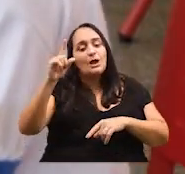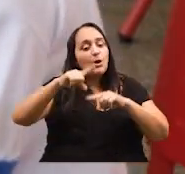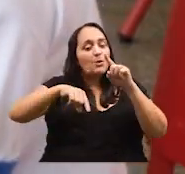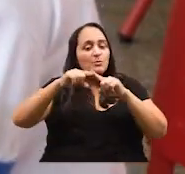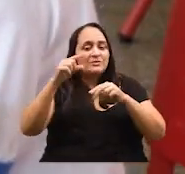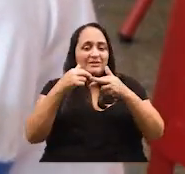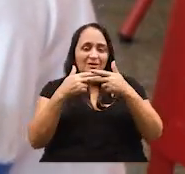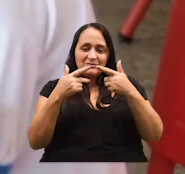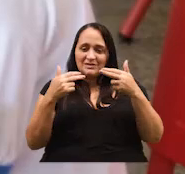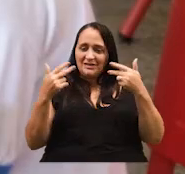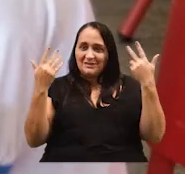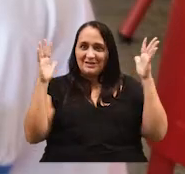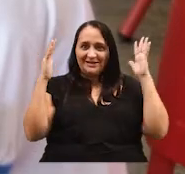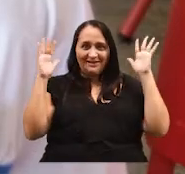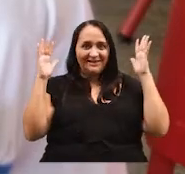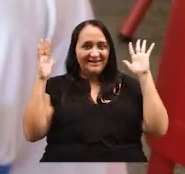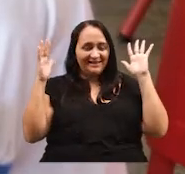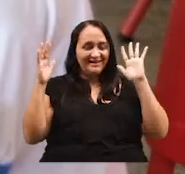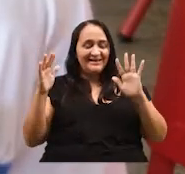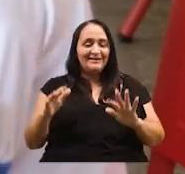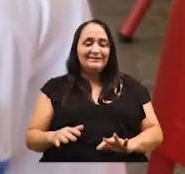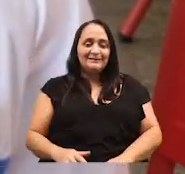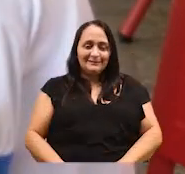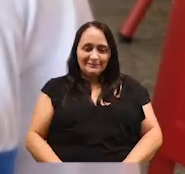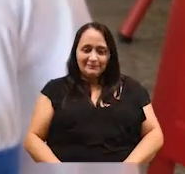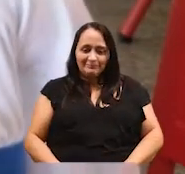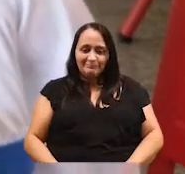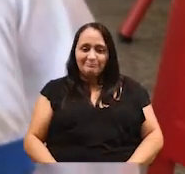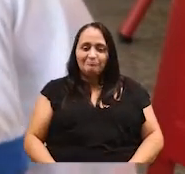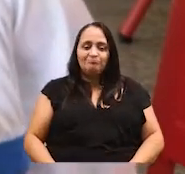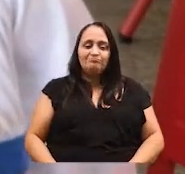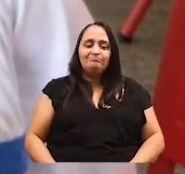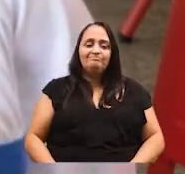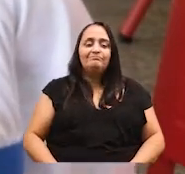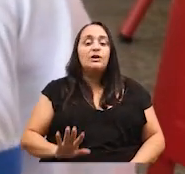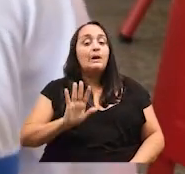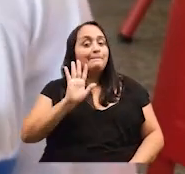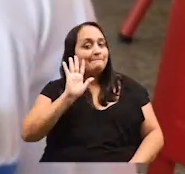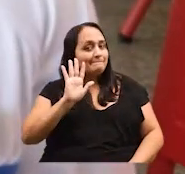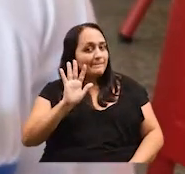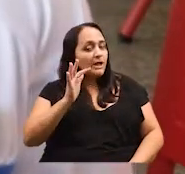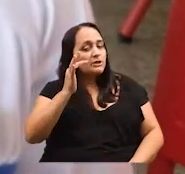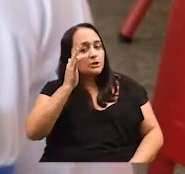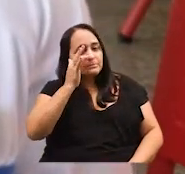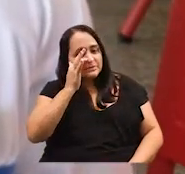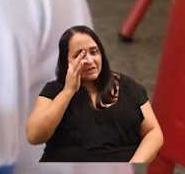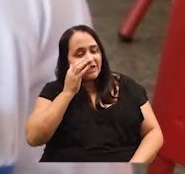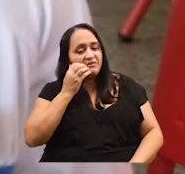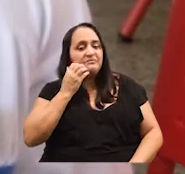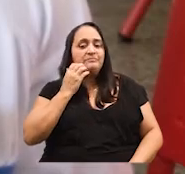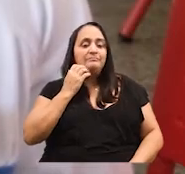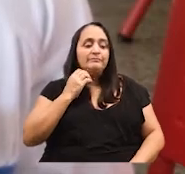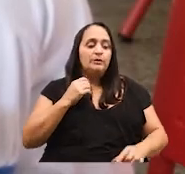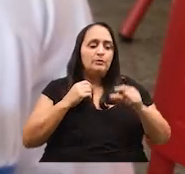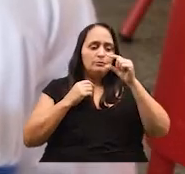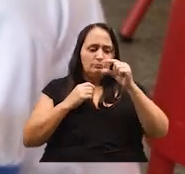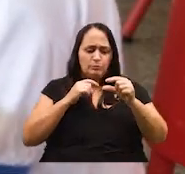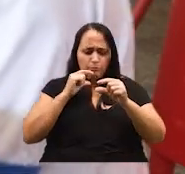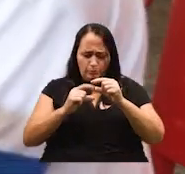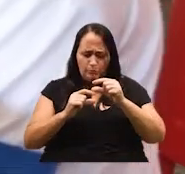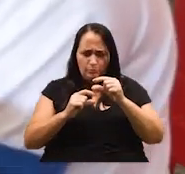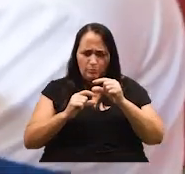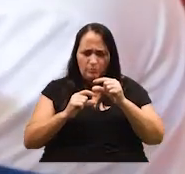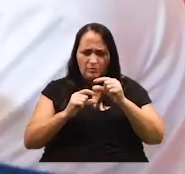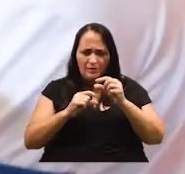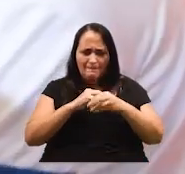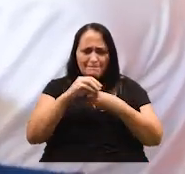os ingredientes. Ela já está direitinha aí no modo de preparo, né? Observe, já vai dizendo o ingrediente junto com o que tem